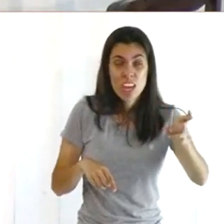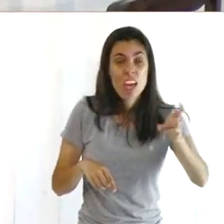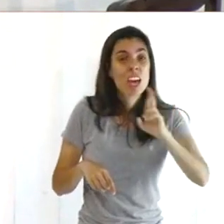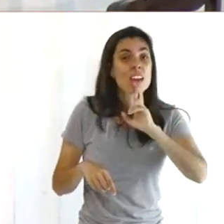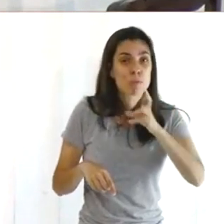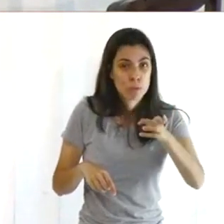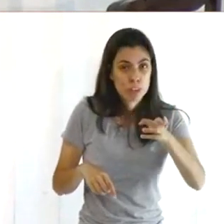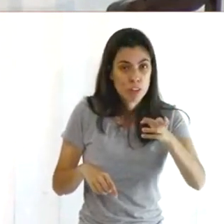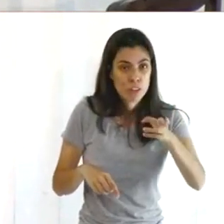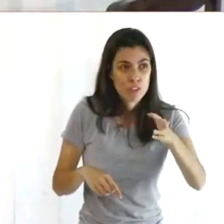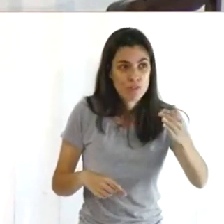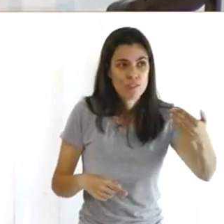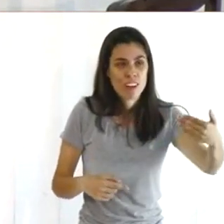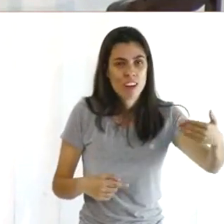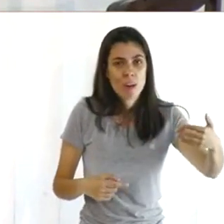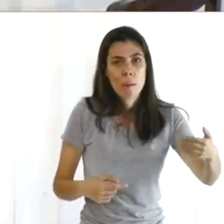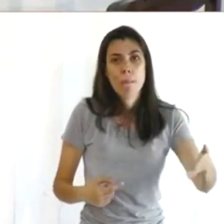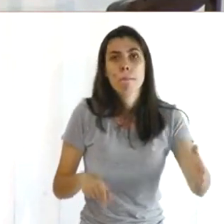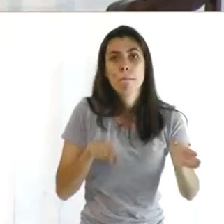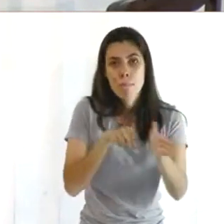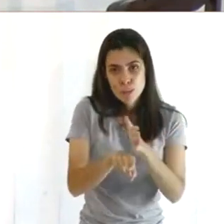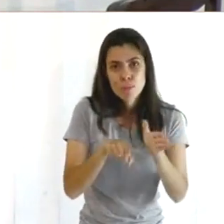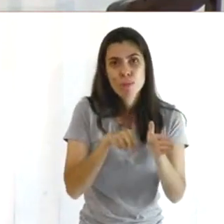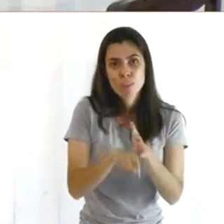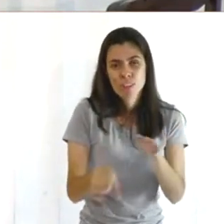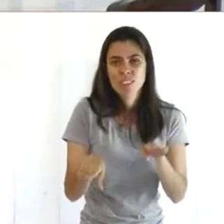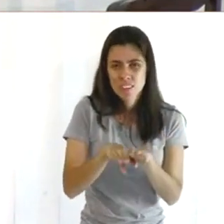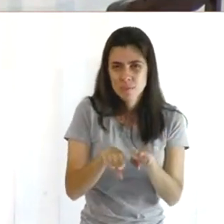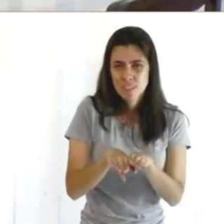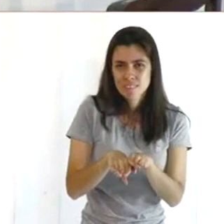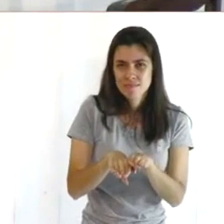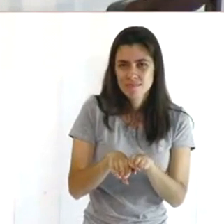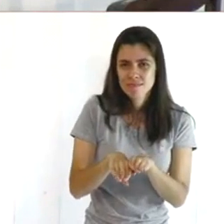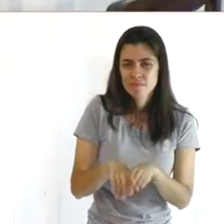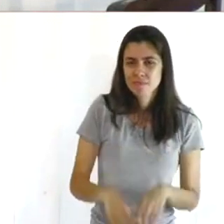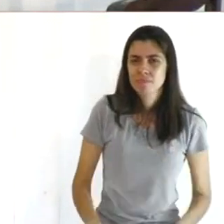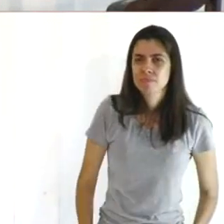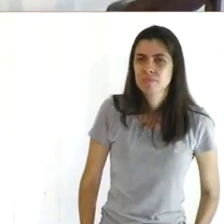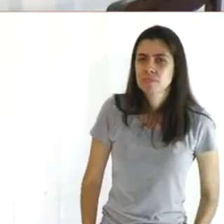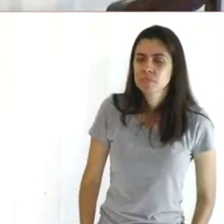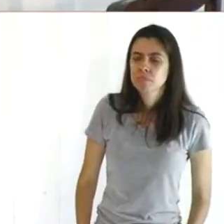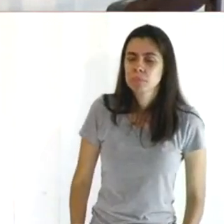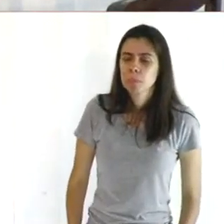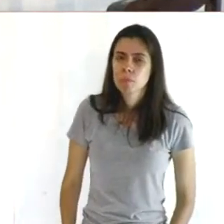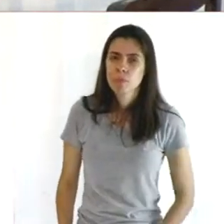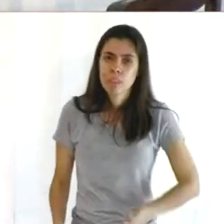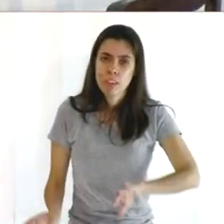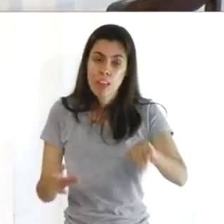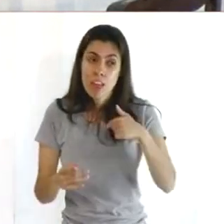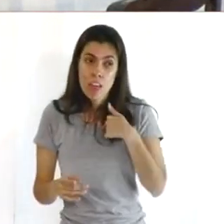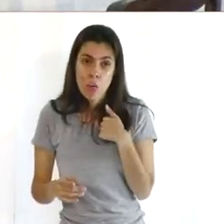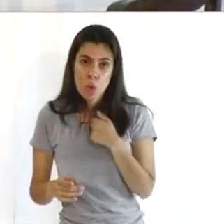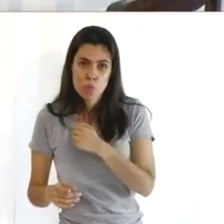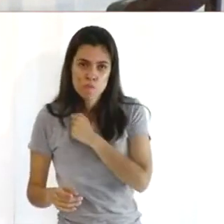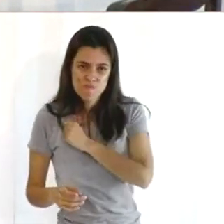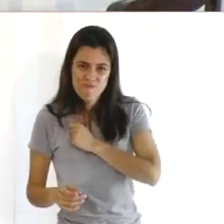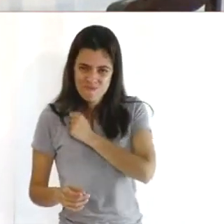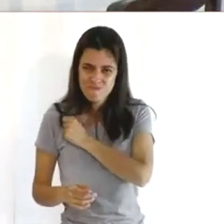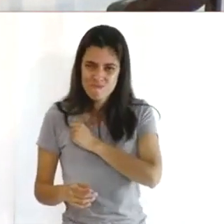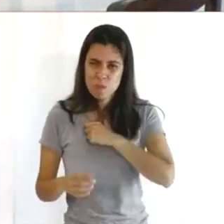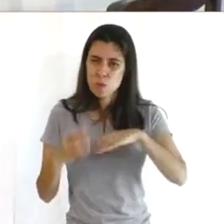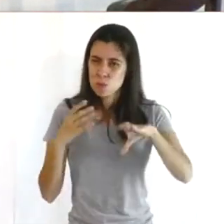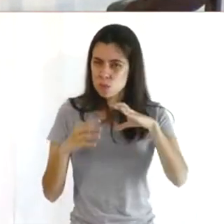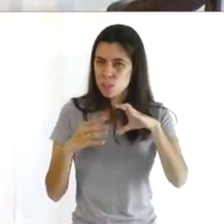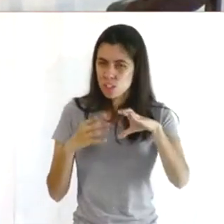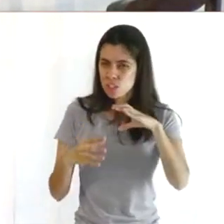mas Deus não se esqueceu dele. Eu gosto muito de um cântico, e já foi entoado aqui na igreja, e eu acho muito bonito quando diz: mas ainda